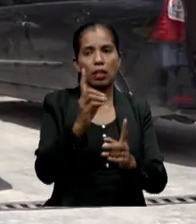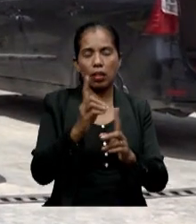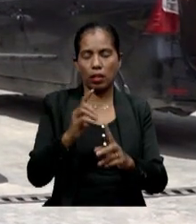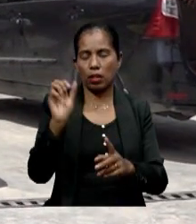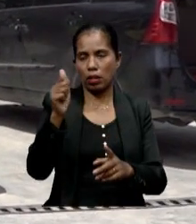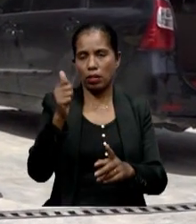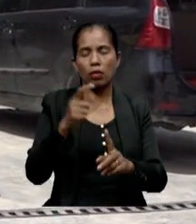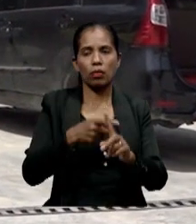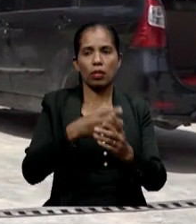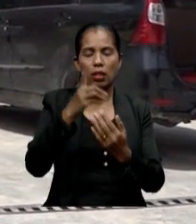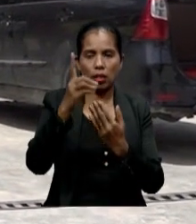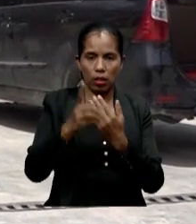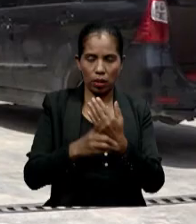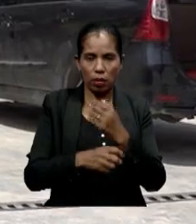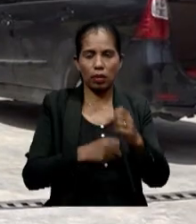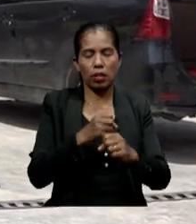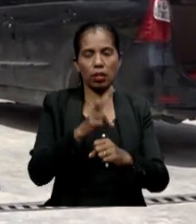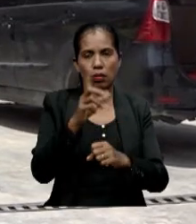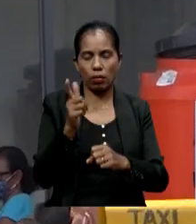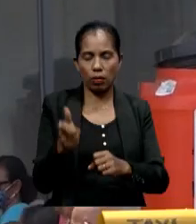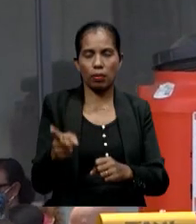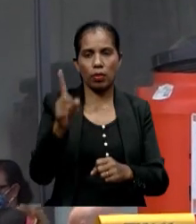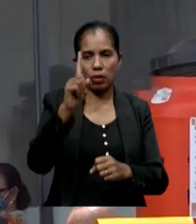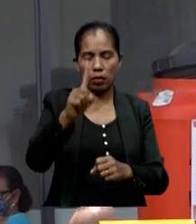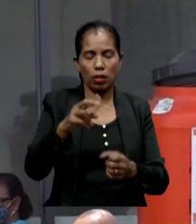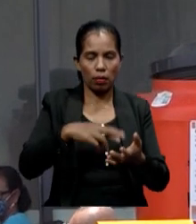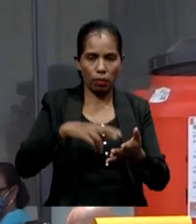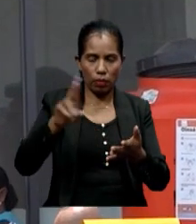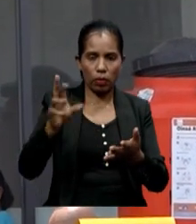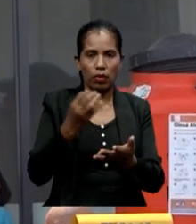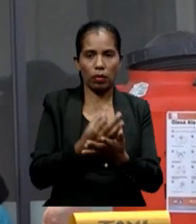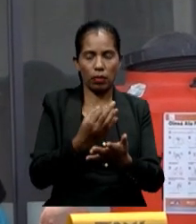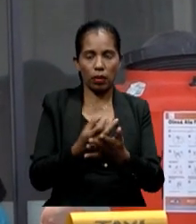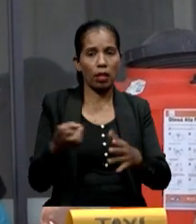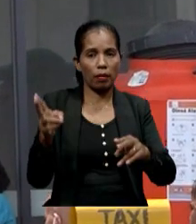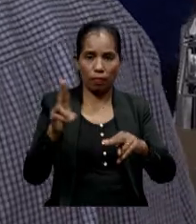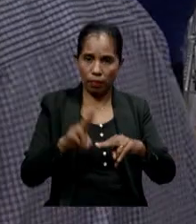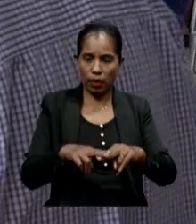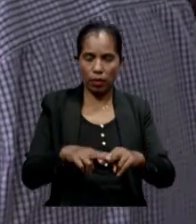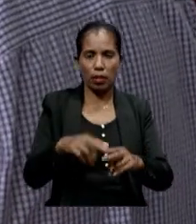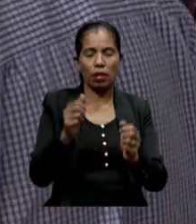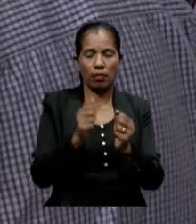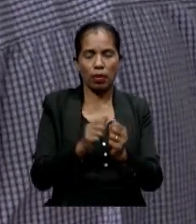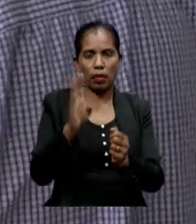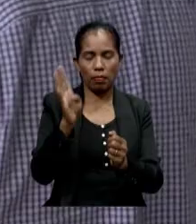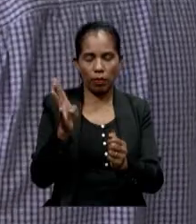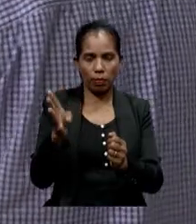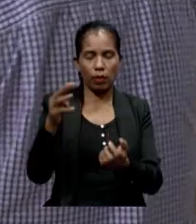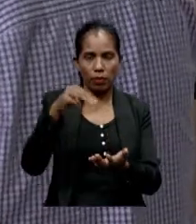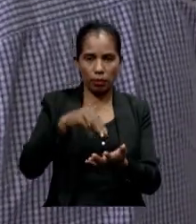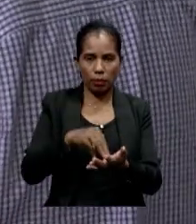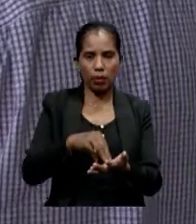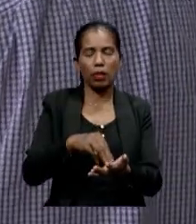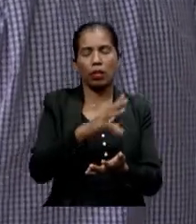sanulo fulan dezembro tinan reun rua runulo resenida, aprova tan orçamento adicional tokon hat nulo, ba Ministério